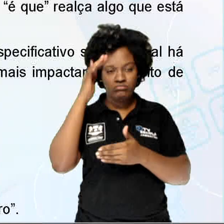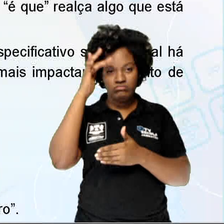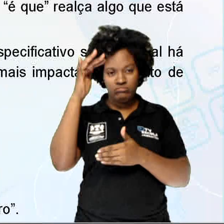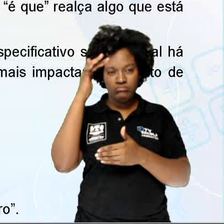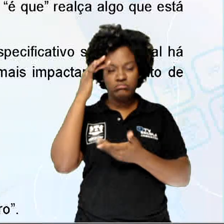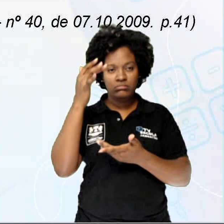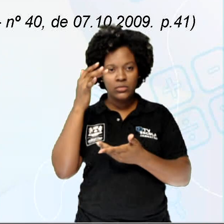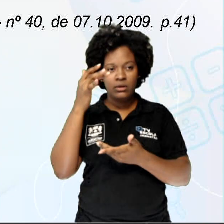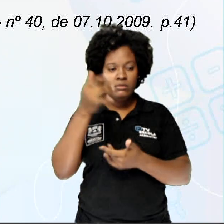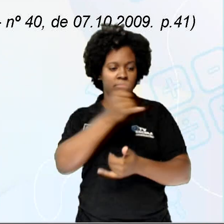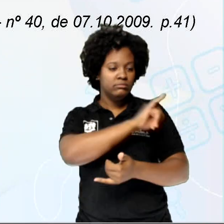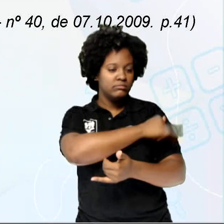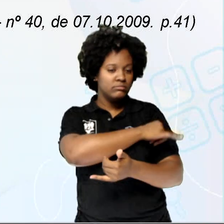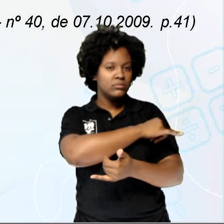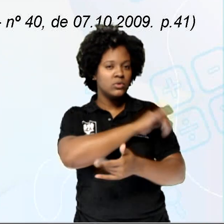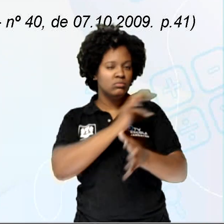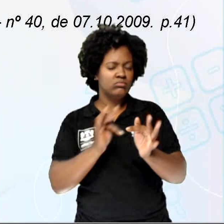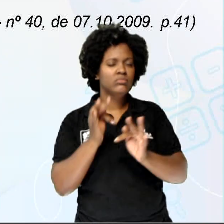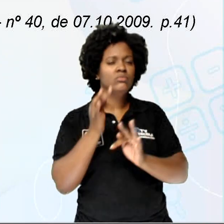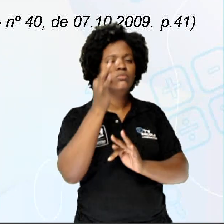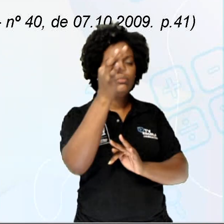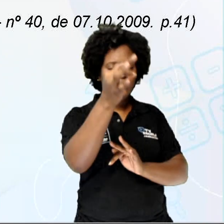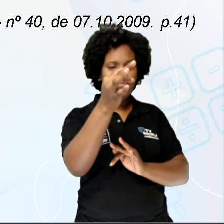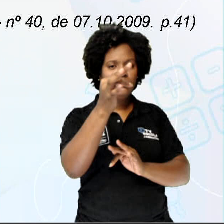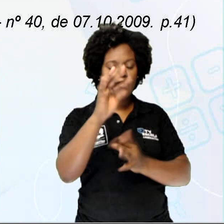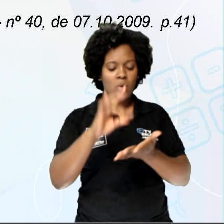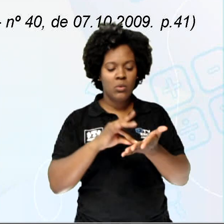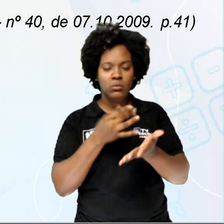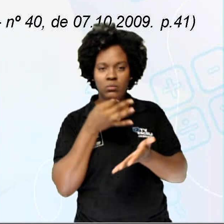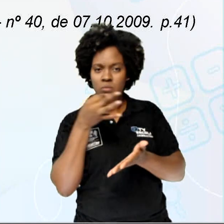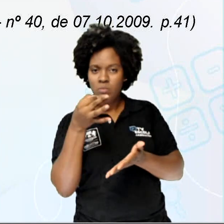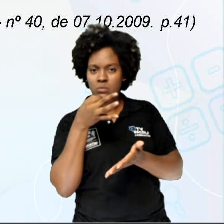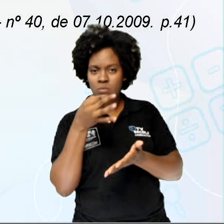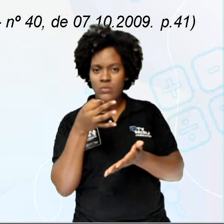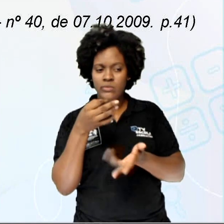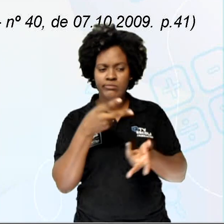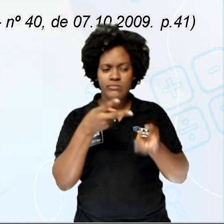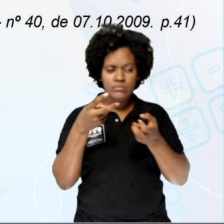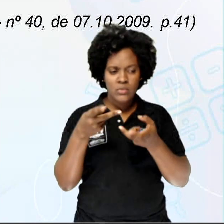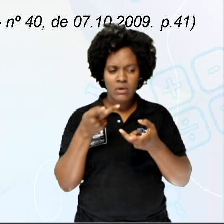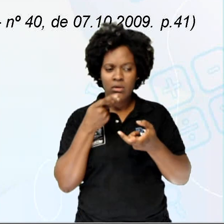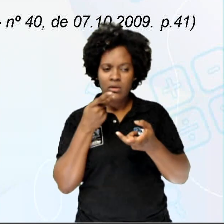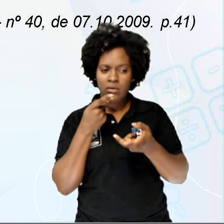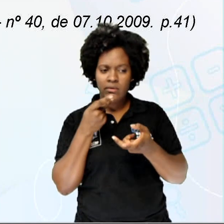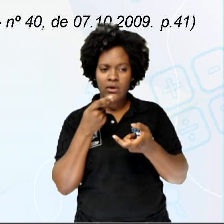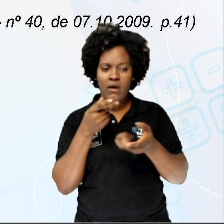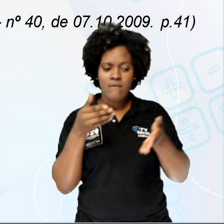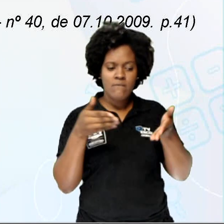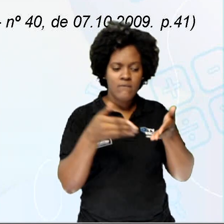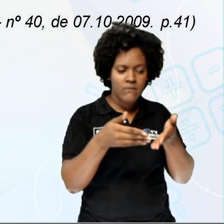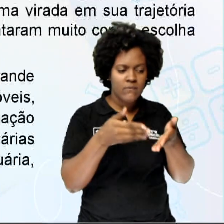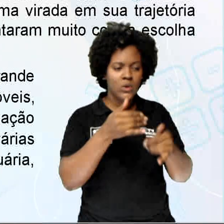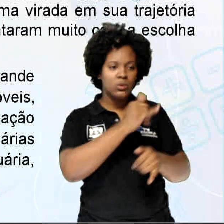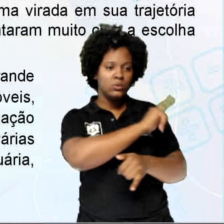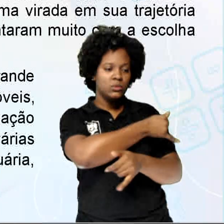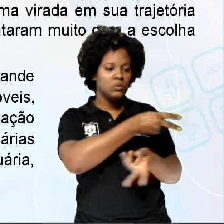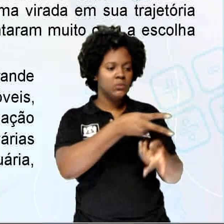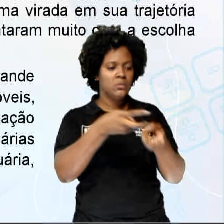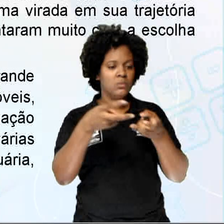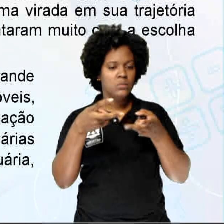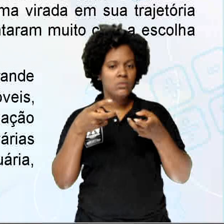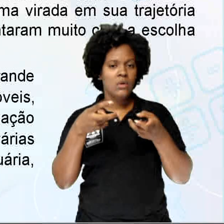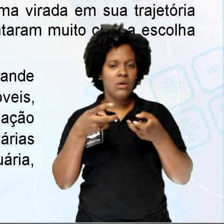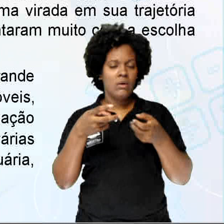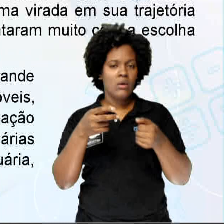do futuro. Bom, a gente quando vê ele falar sobre o Rio de Janeiro, a gente observa que esse